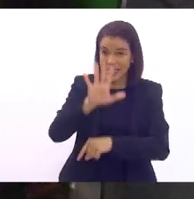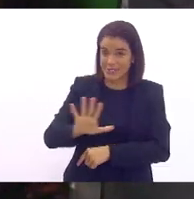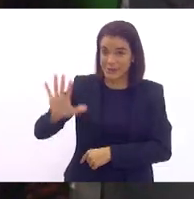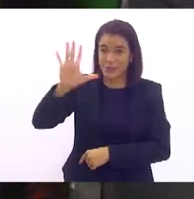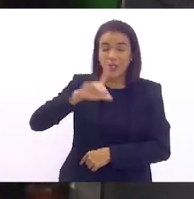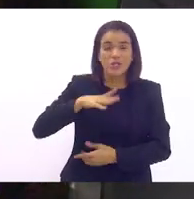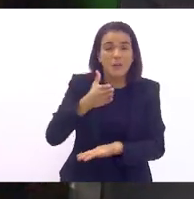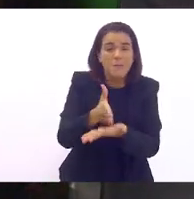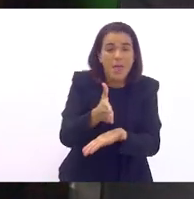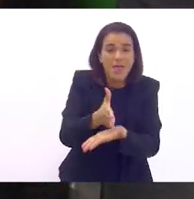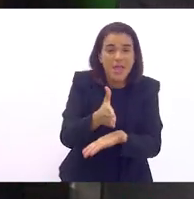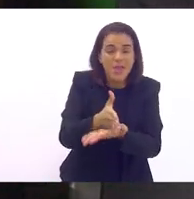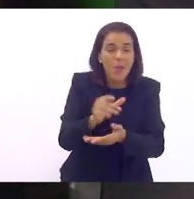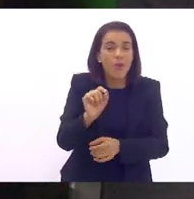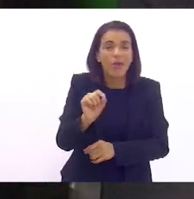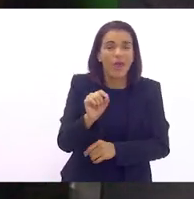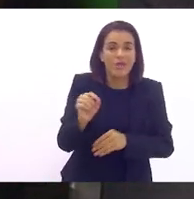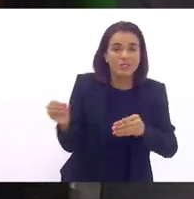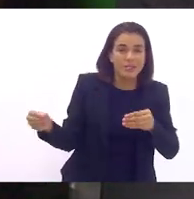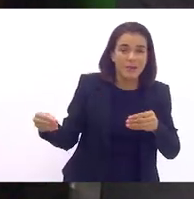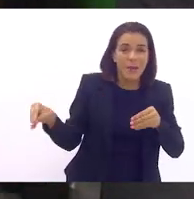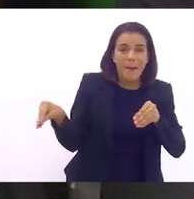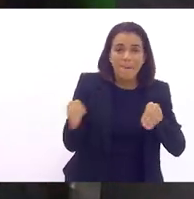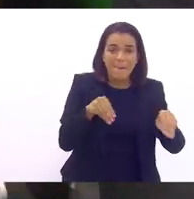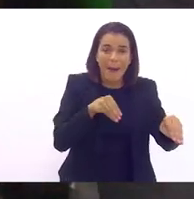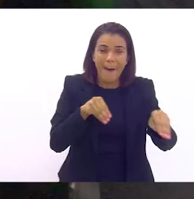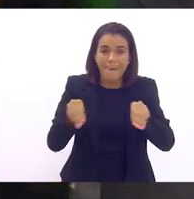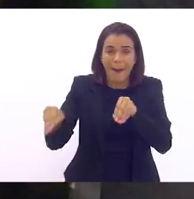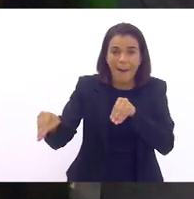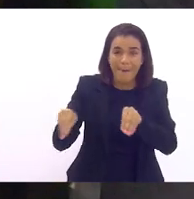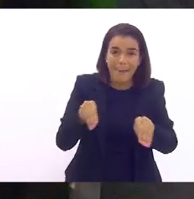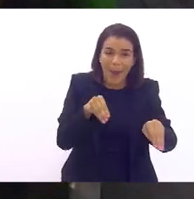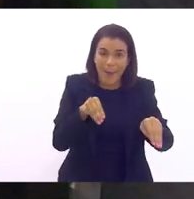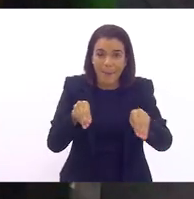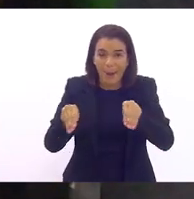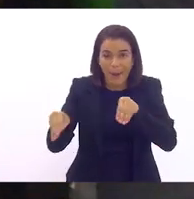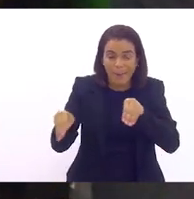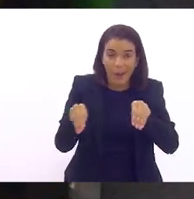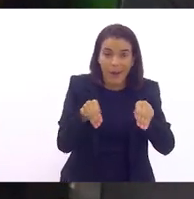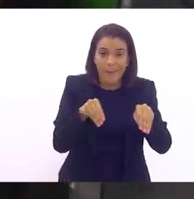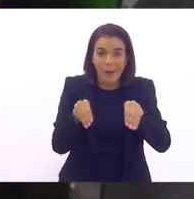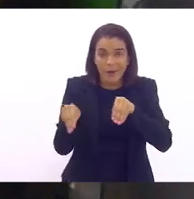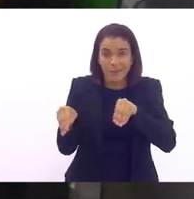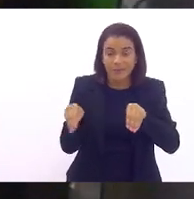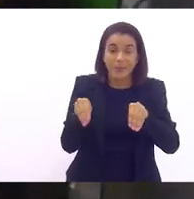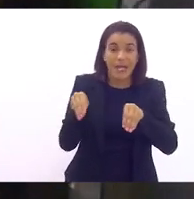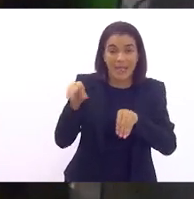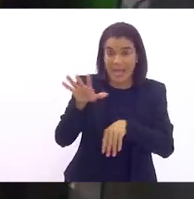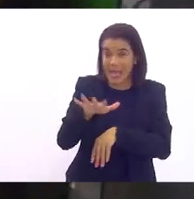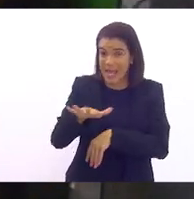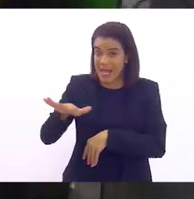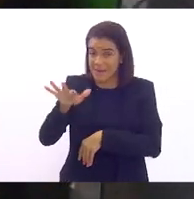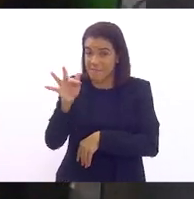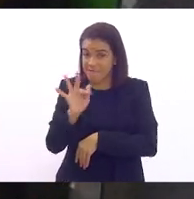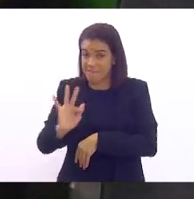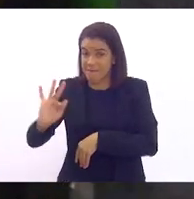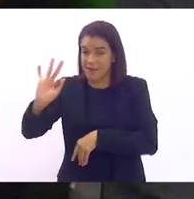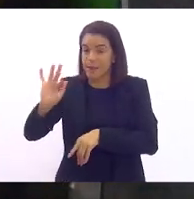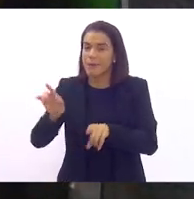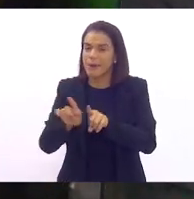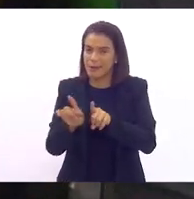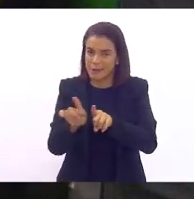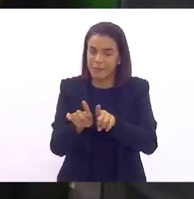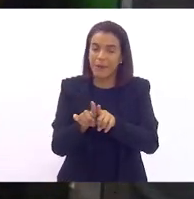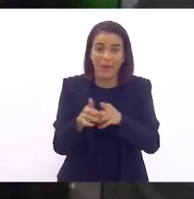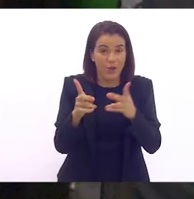né Nós temos um problema de articulação né isso vem o o a esfera Federal mas perpassa o que a gente